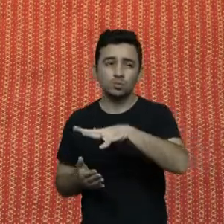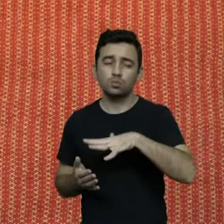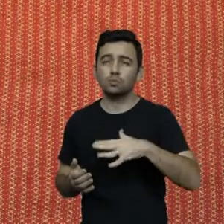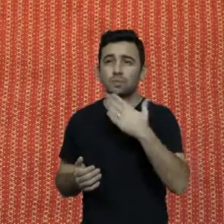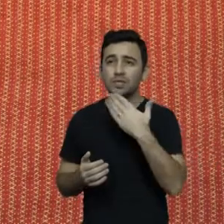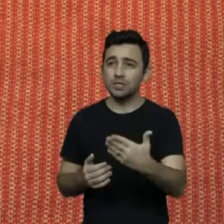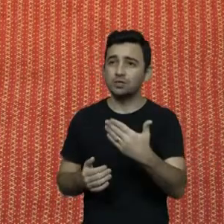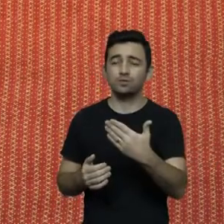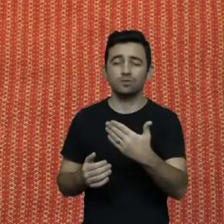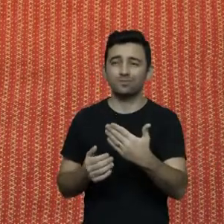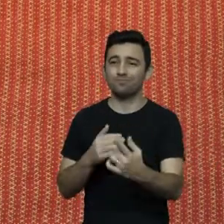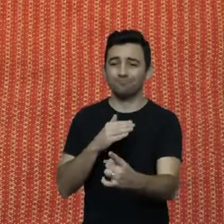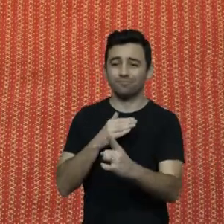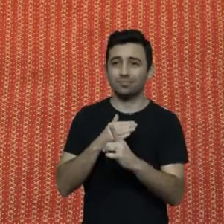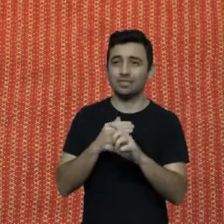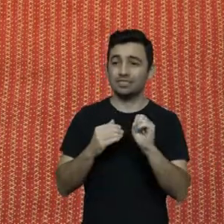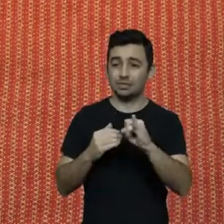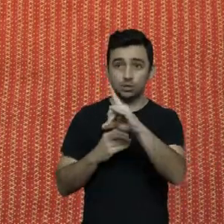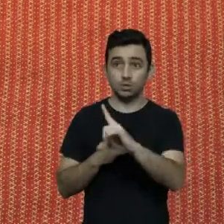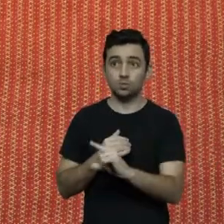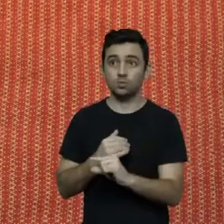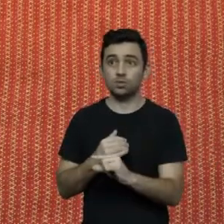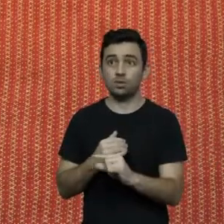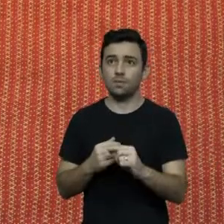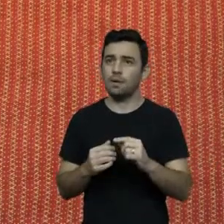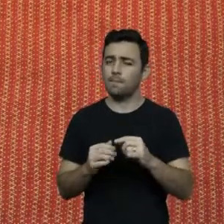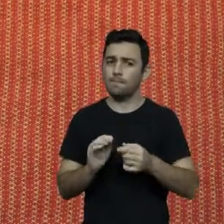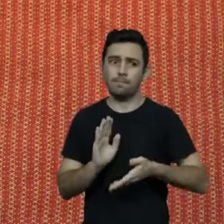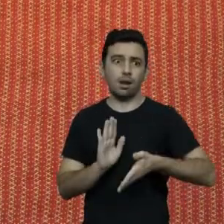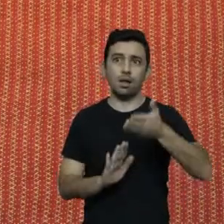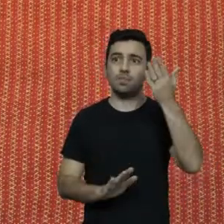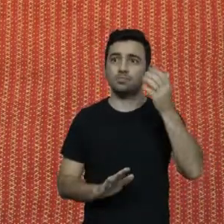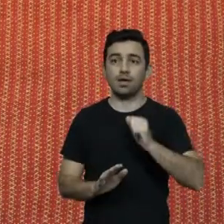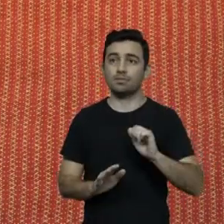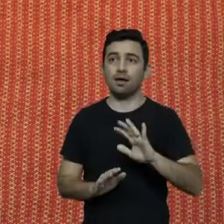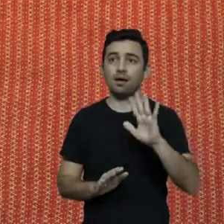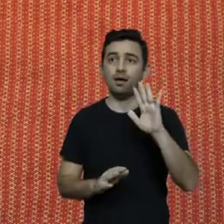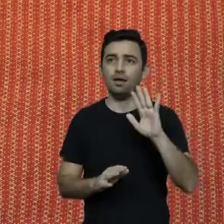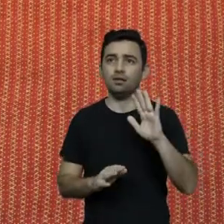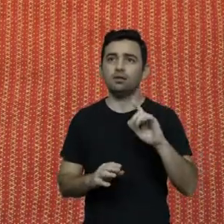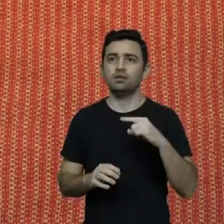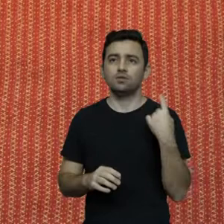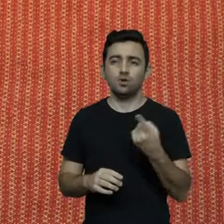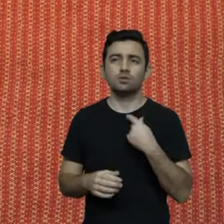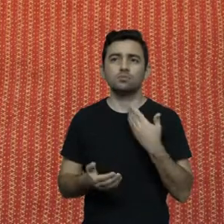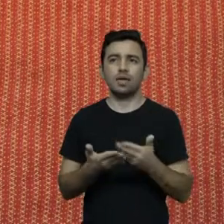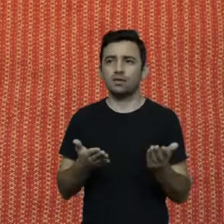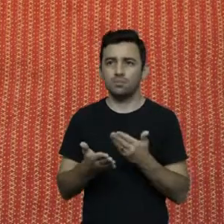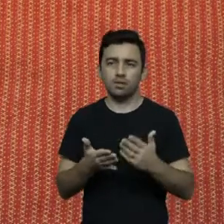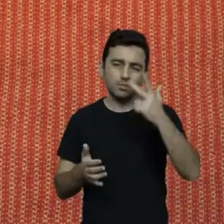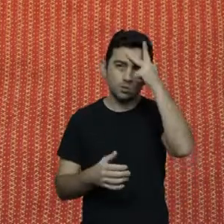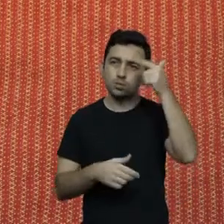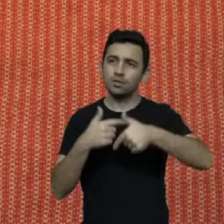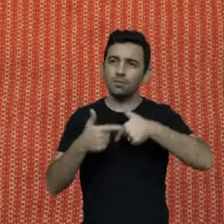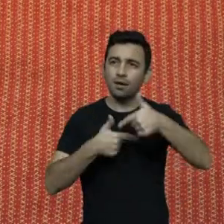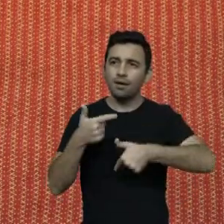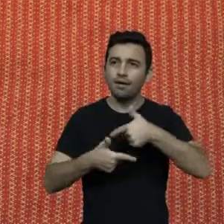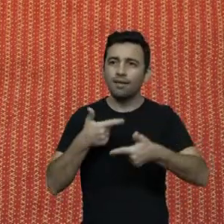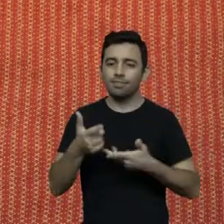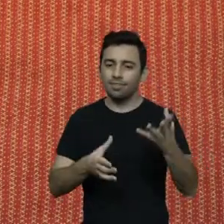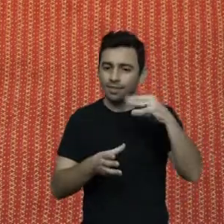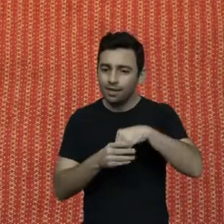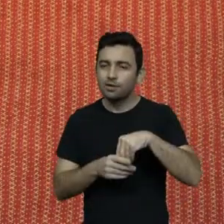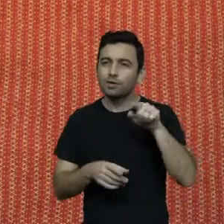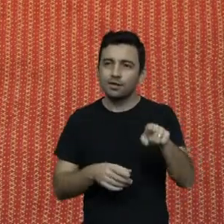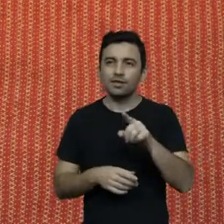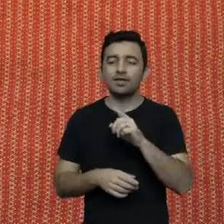com a diminuição da demanda porque os preços e tudo iria ficar mais caro nós teremos menos empregos em bares e restaurantes